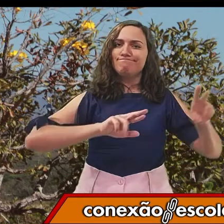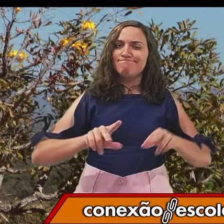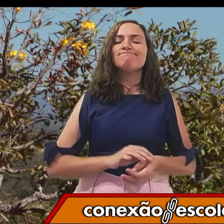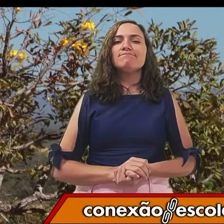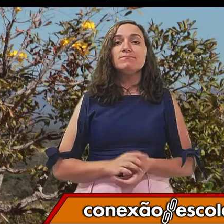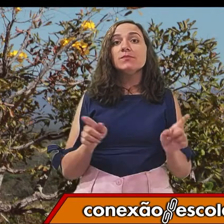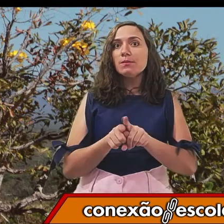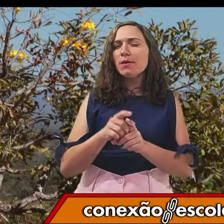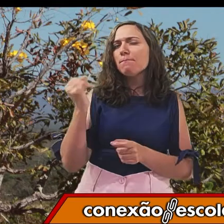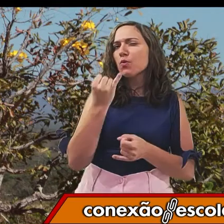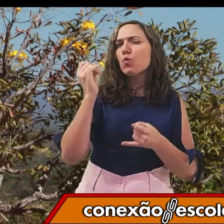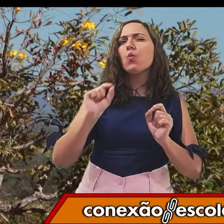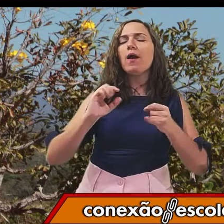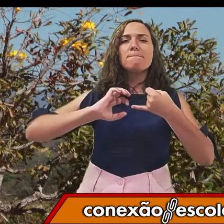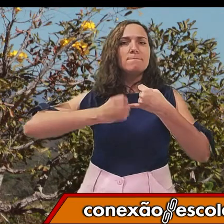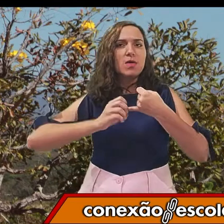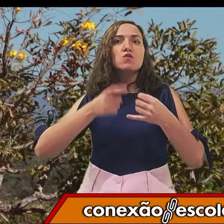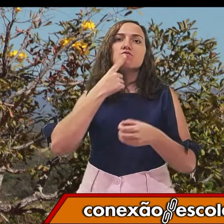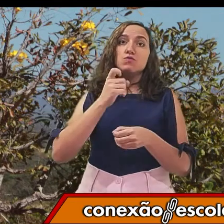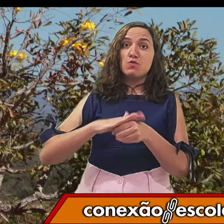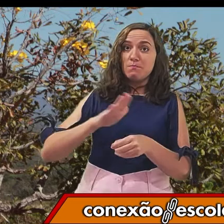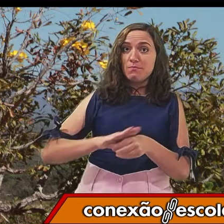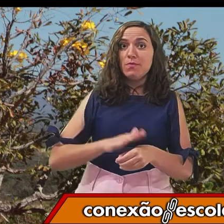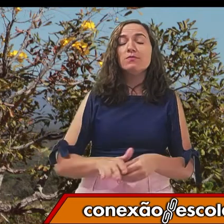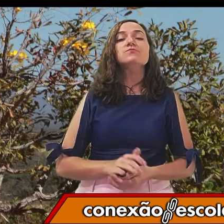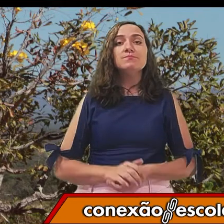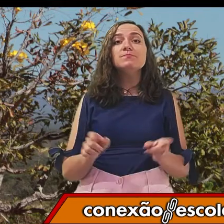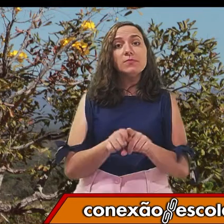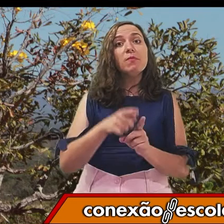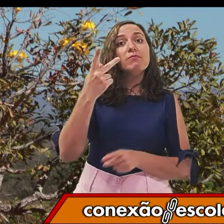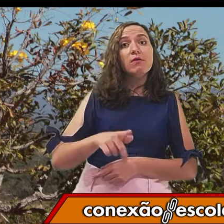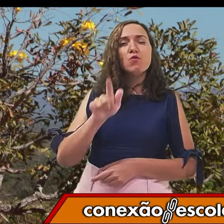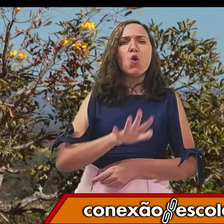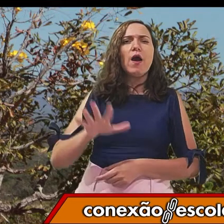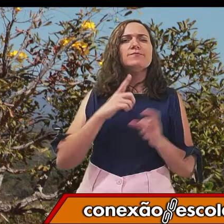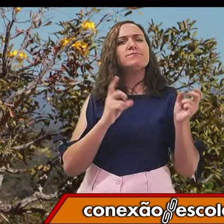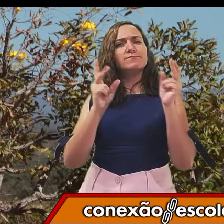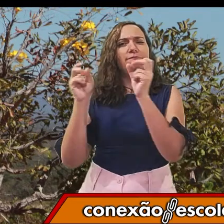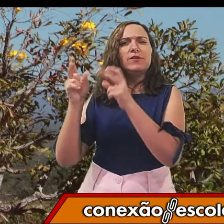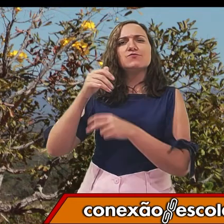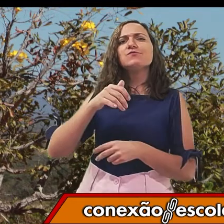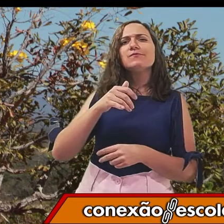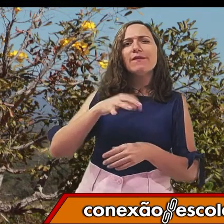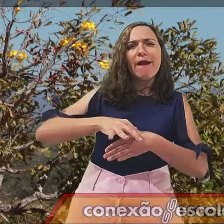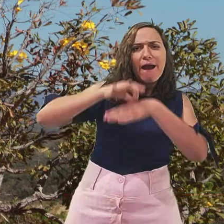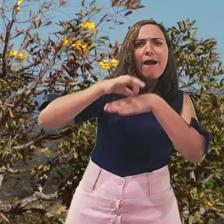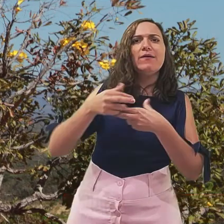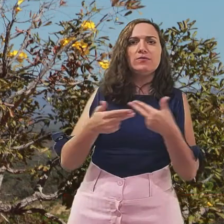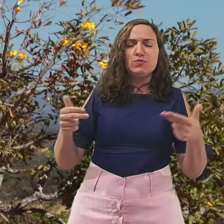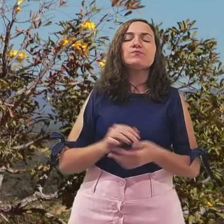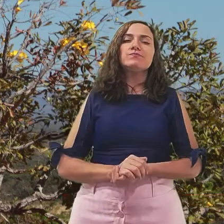incluem milho e tomate. O estado também exporta carne. E no setor industrial destacam-se